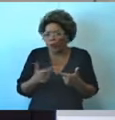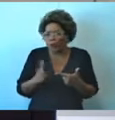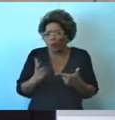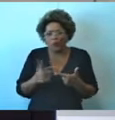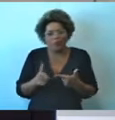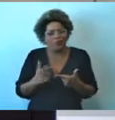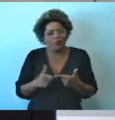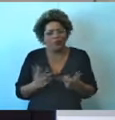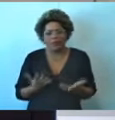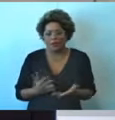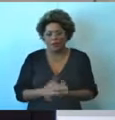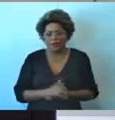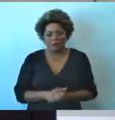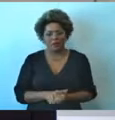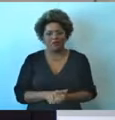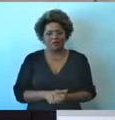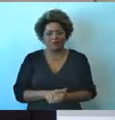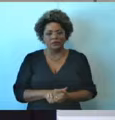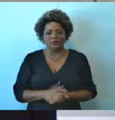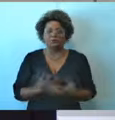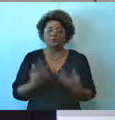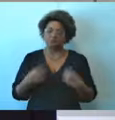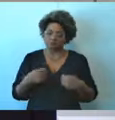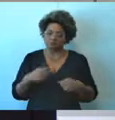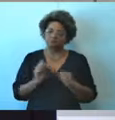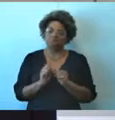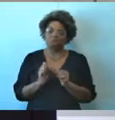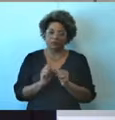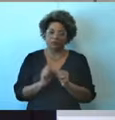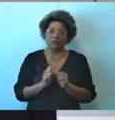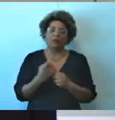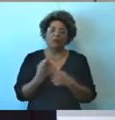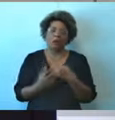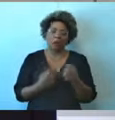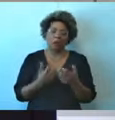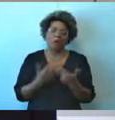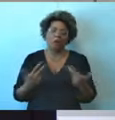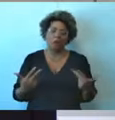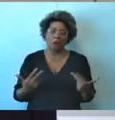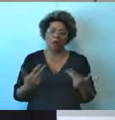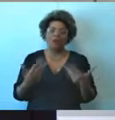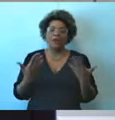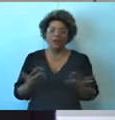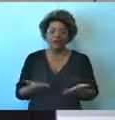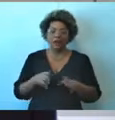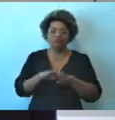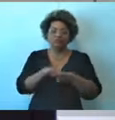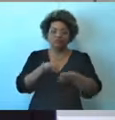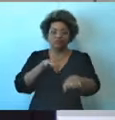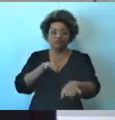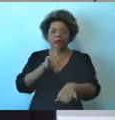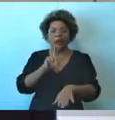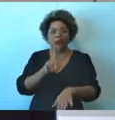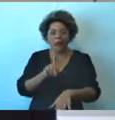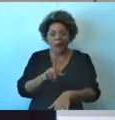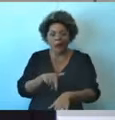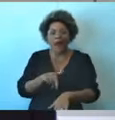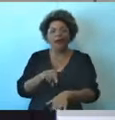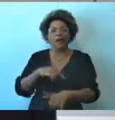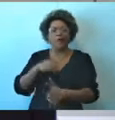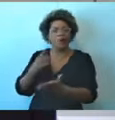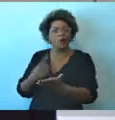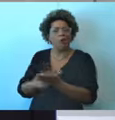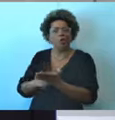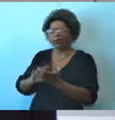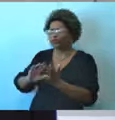gente precisa de fazer alguma coisa. Então a motofaixa é um passo que é consonância. Todo mundo está apoiando